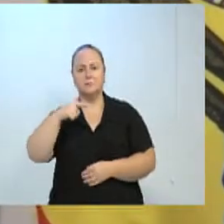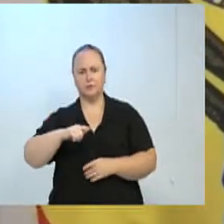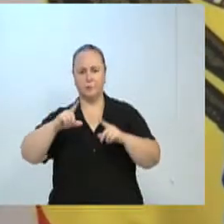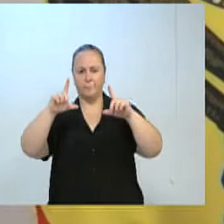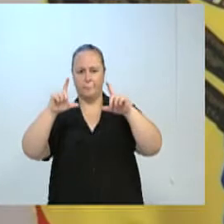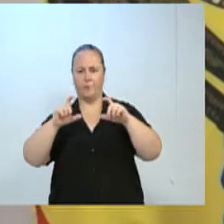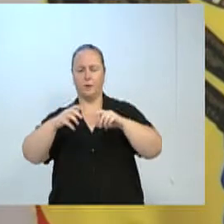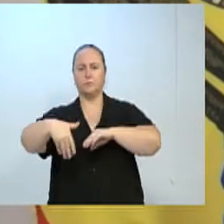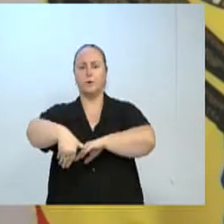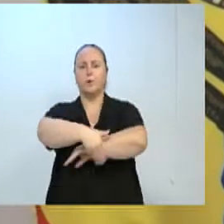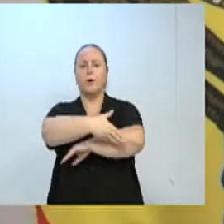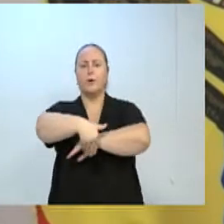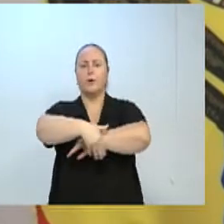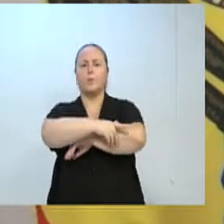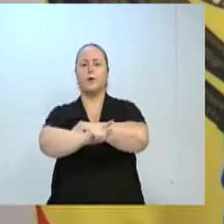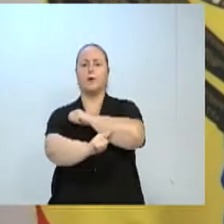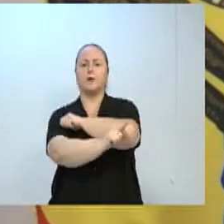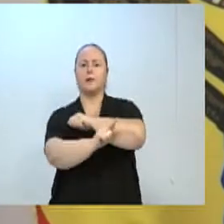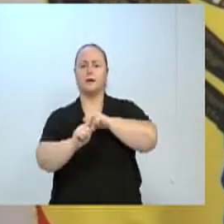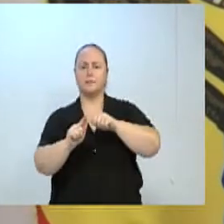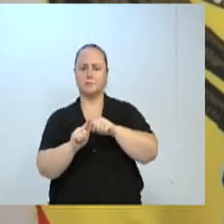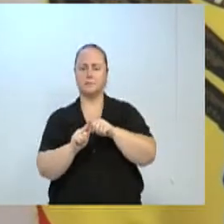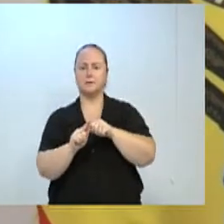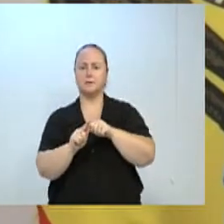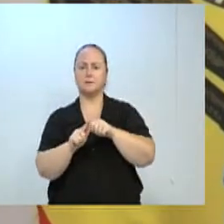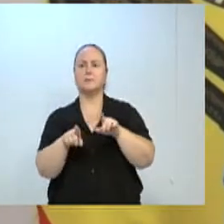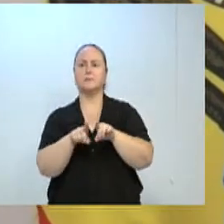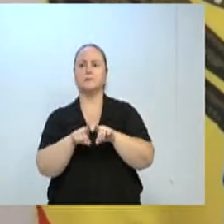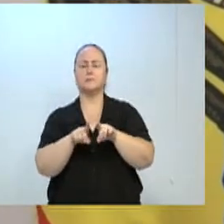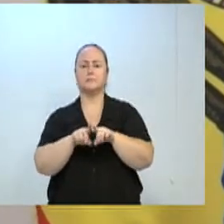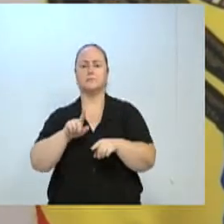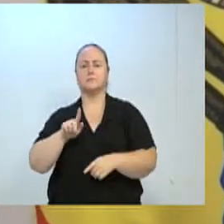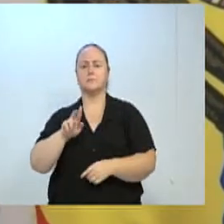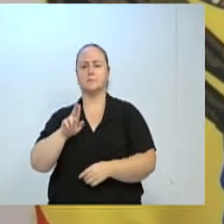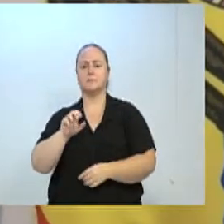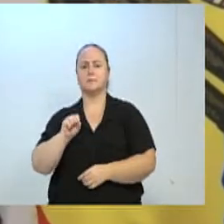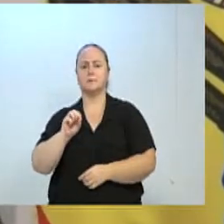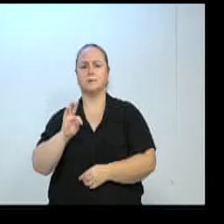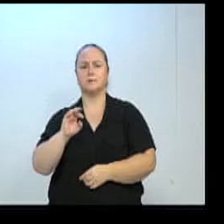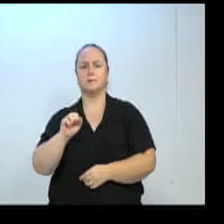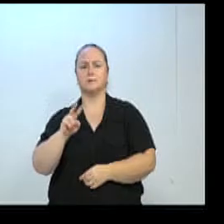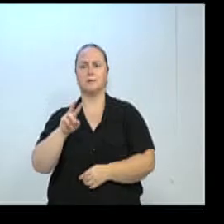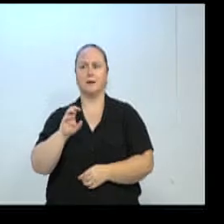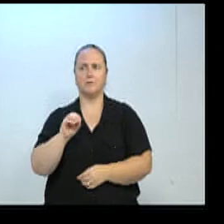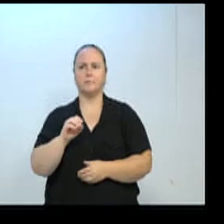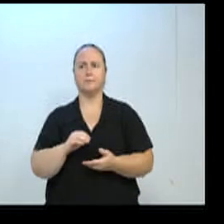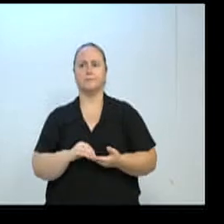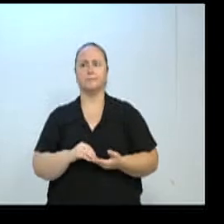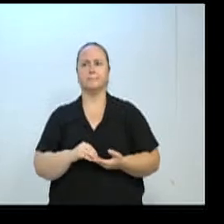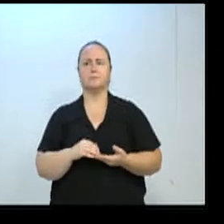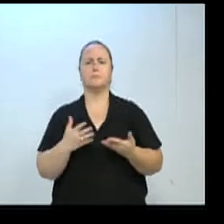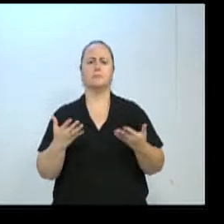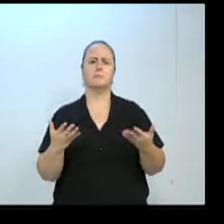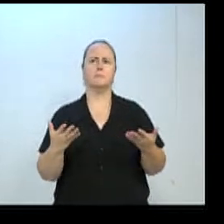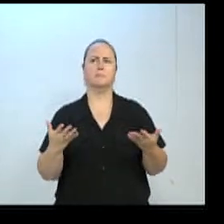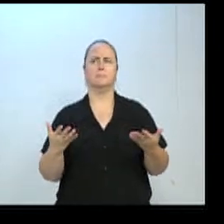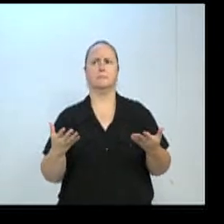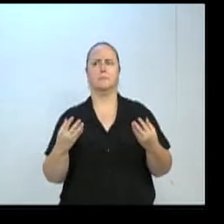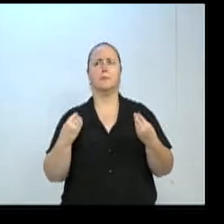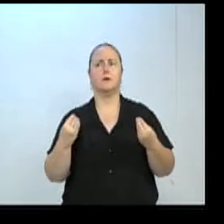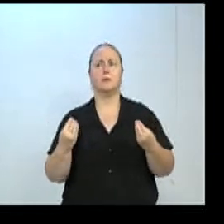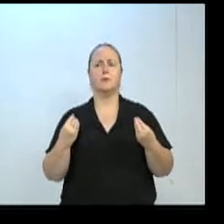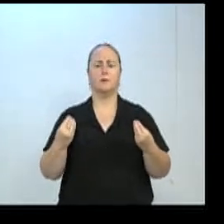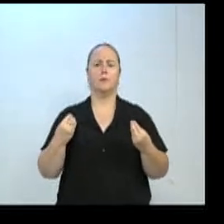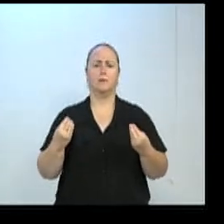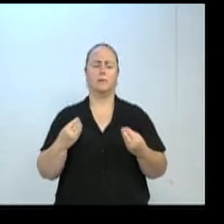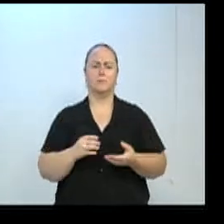Rua Amazonas e Gustavo Zimmer, né? Gente, eu já denunciei esses dias aqui, né? Mas aqui,